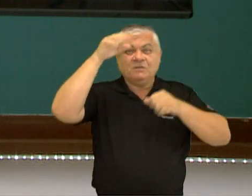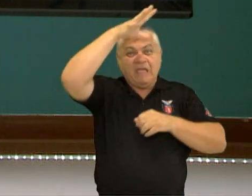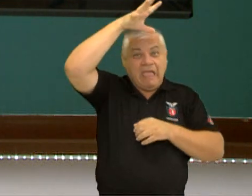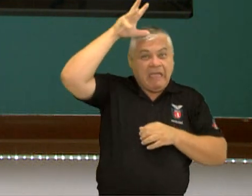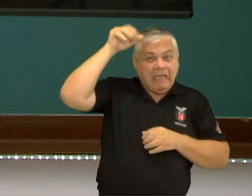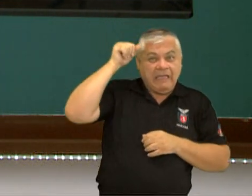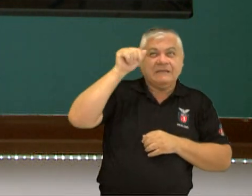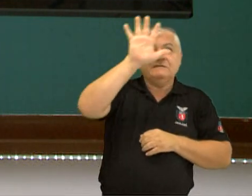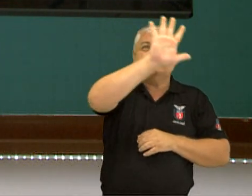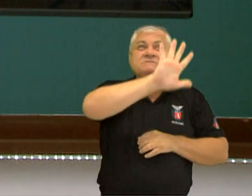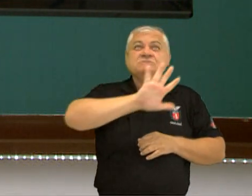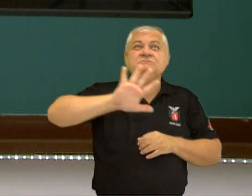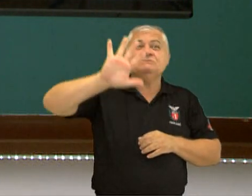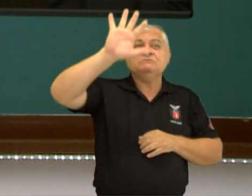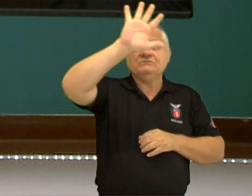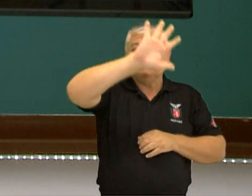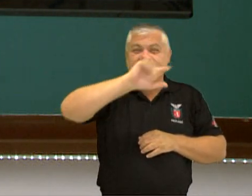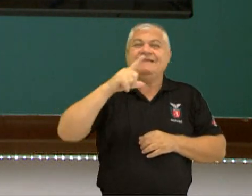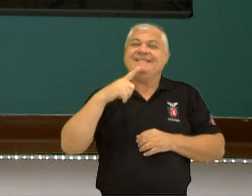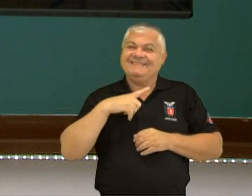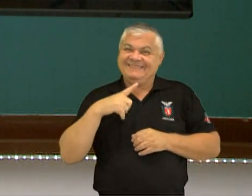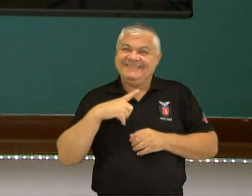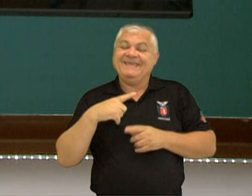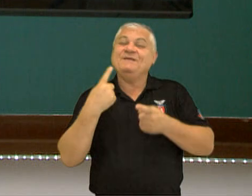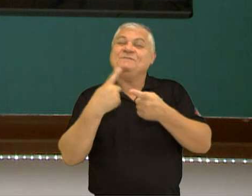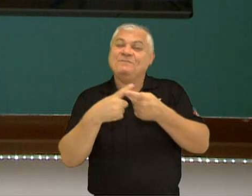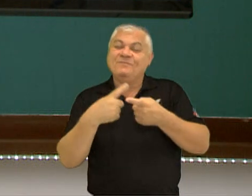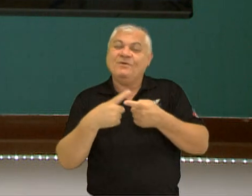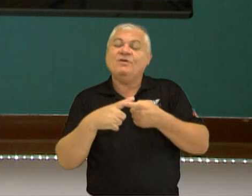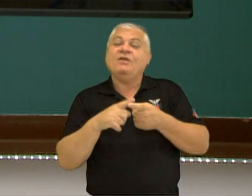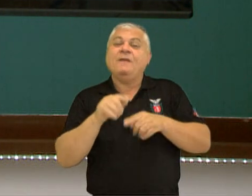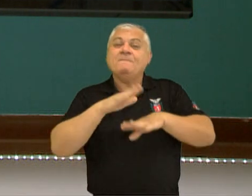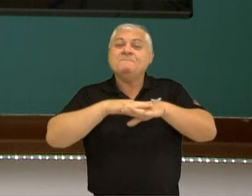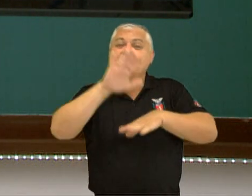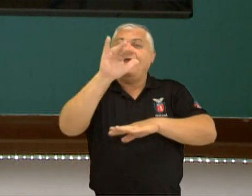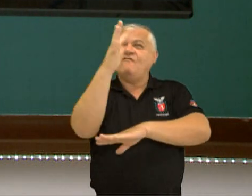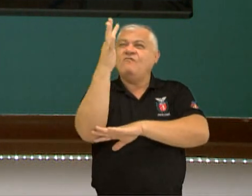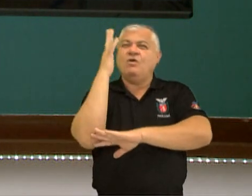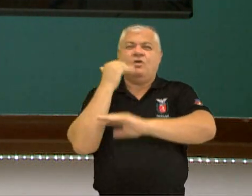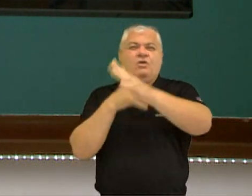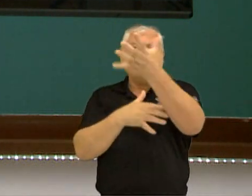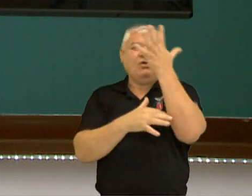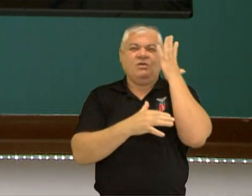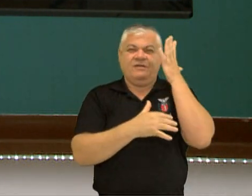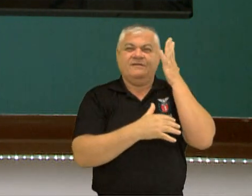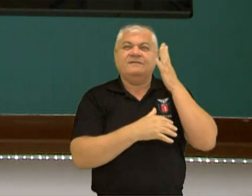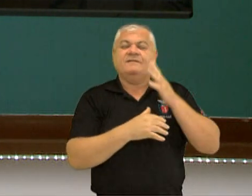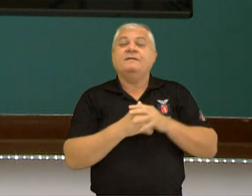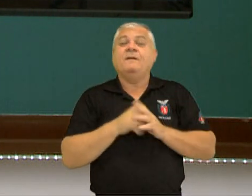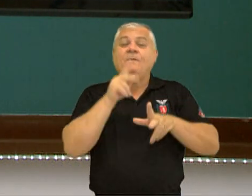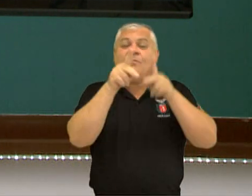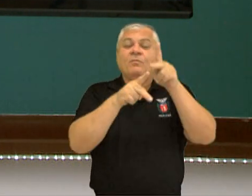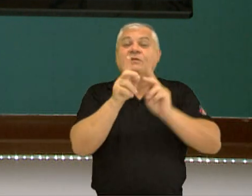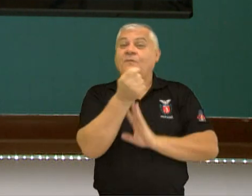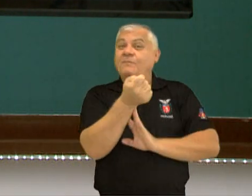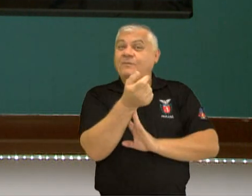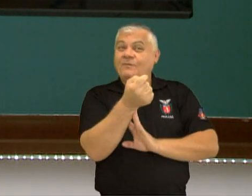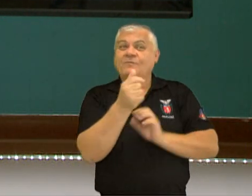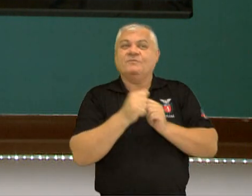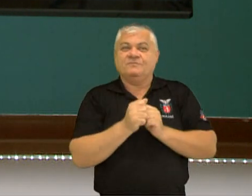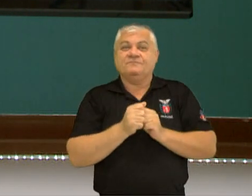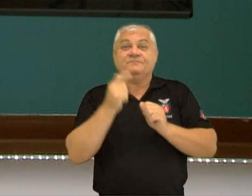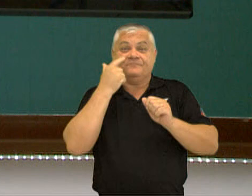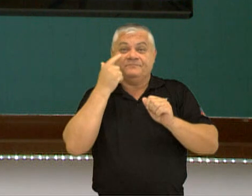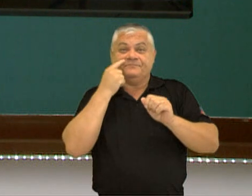uma baixa densidade demográfica, em função da presença da floresta amazônica. E que a porção